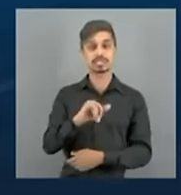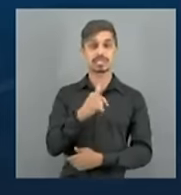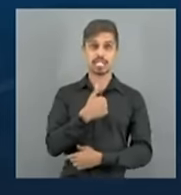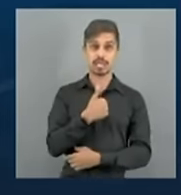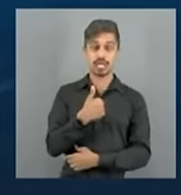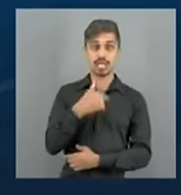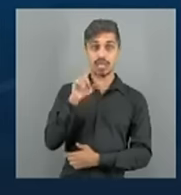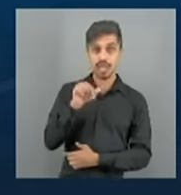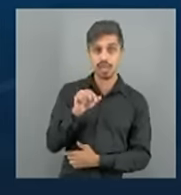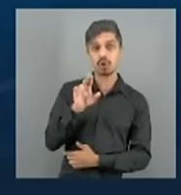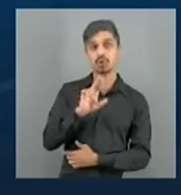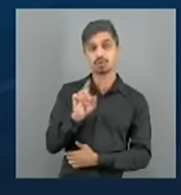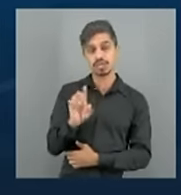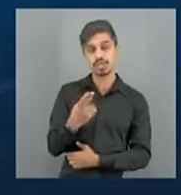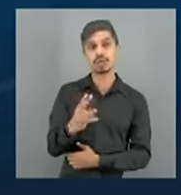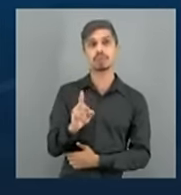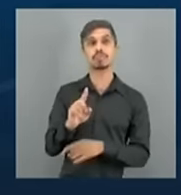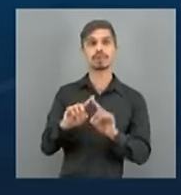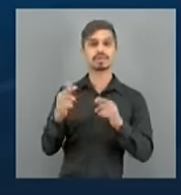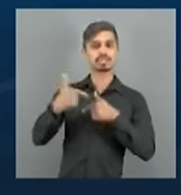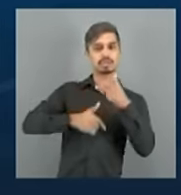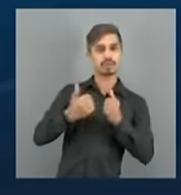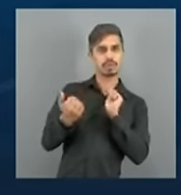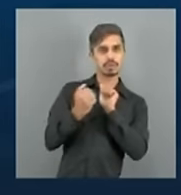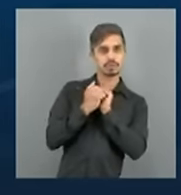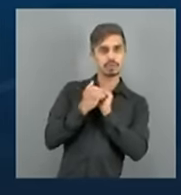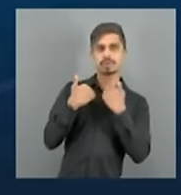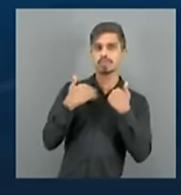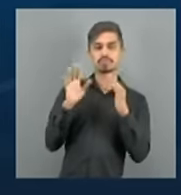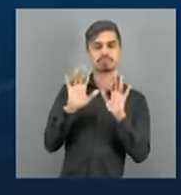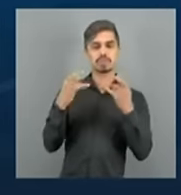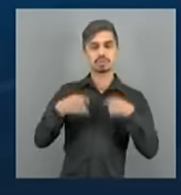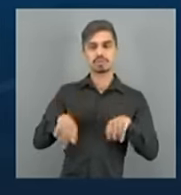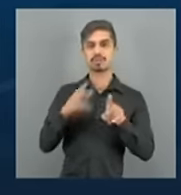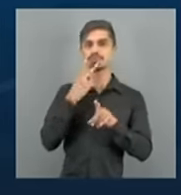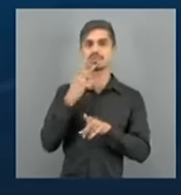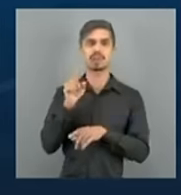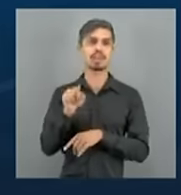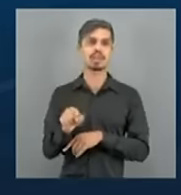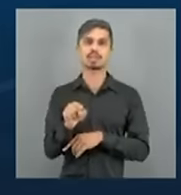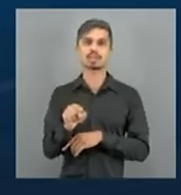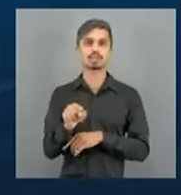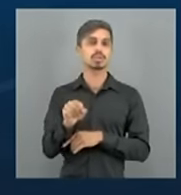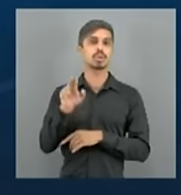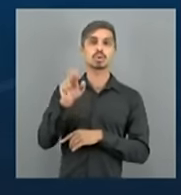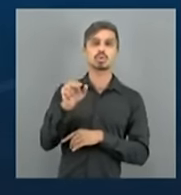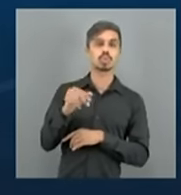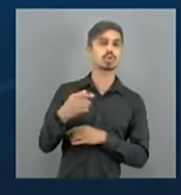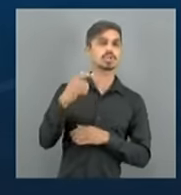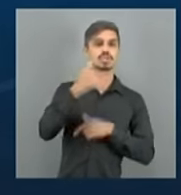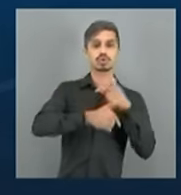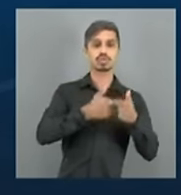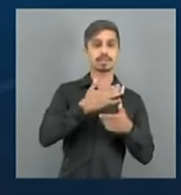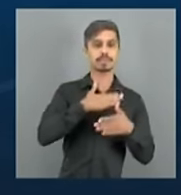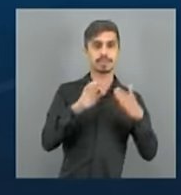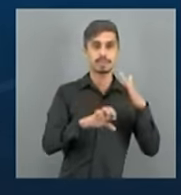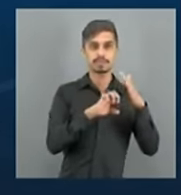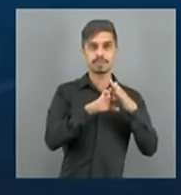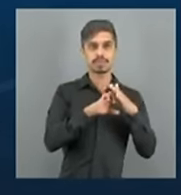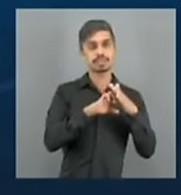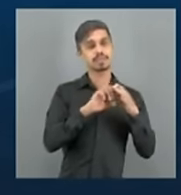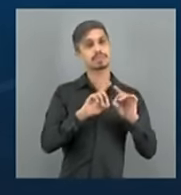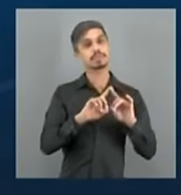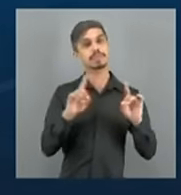ele fez ou não fez. Paquetá não trabalhou comigo, eu não preciso falar dele, tá? Não é jogador, nunca foi jogador da minha empresa, enfim. Para